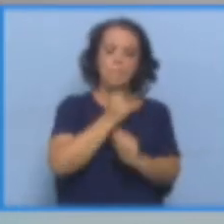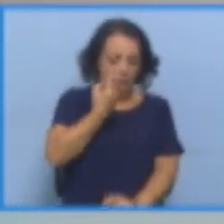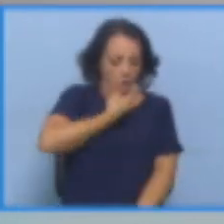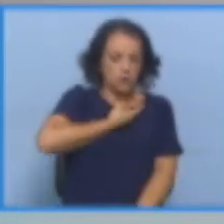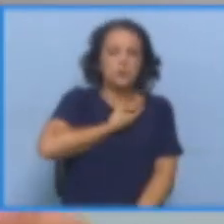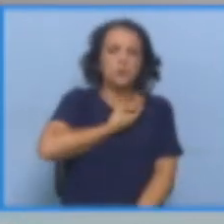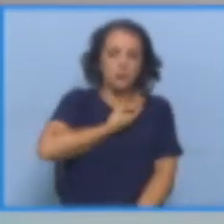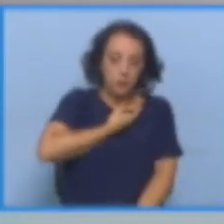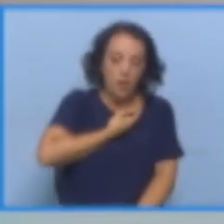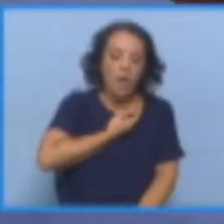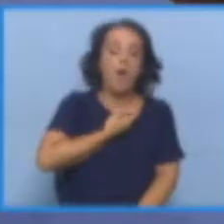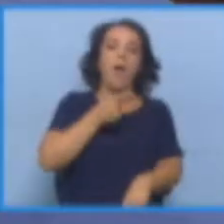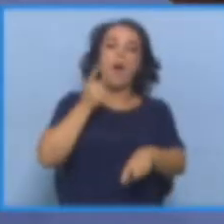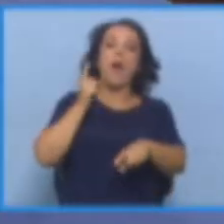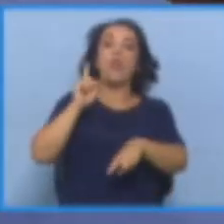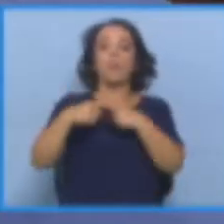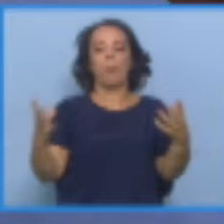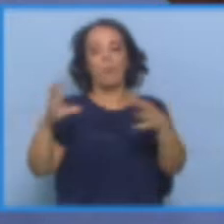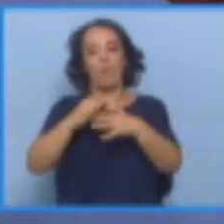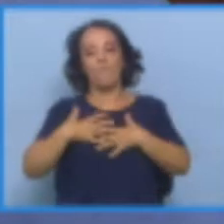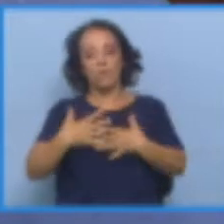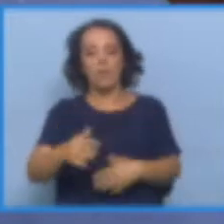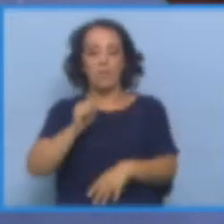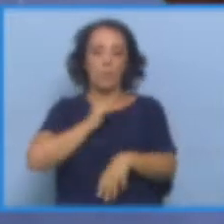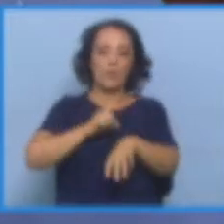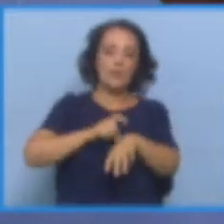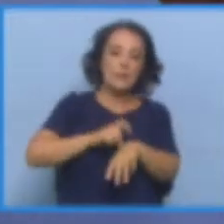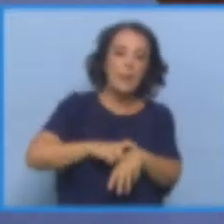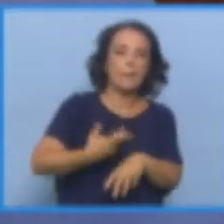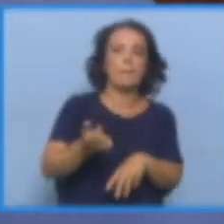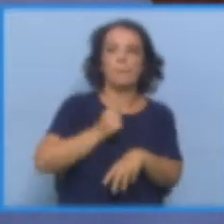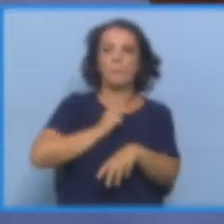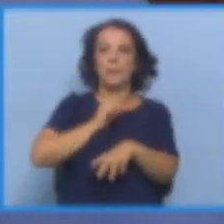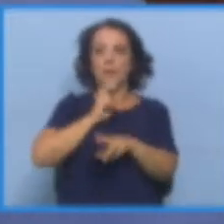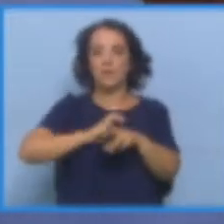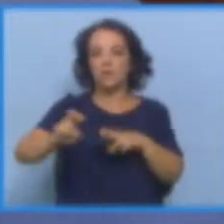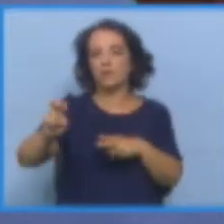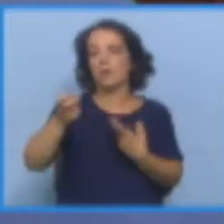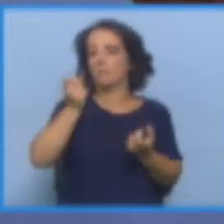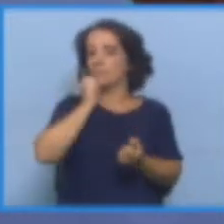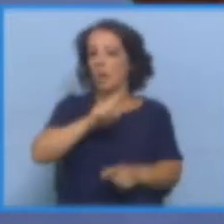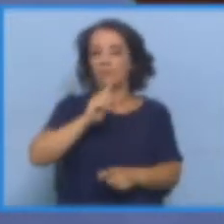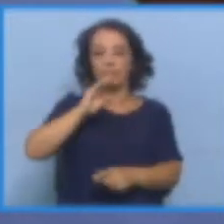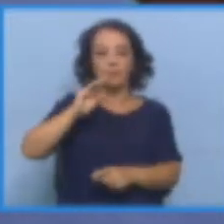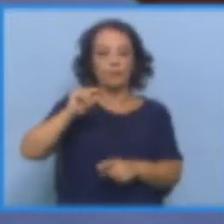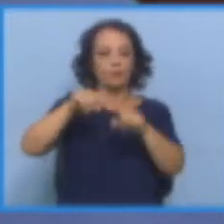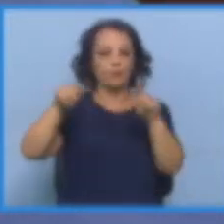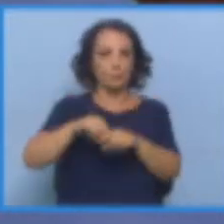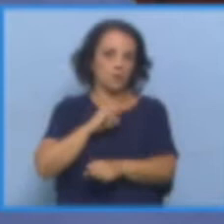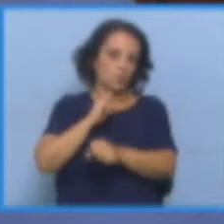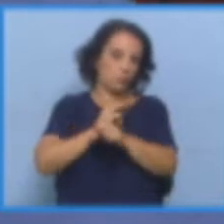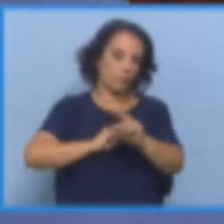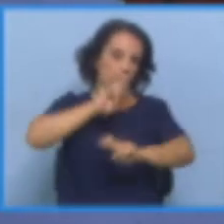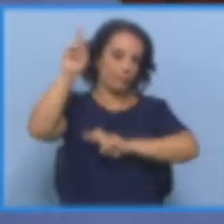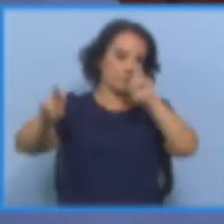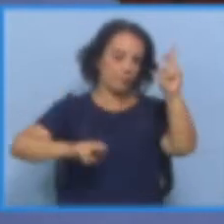a disponibilidade do meu tempo, das minhas energias, de sair para outros territórios, e aí sim se